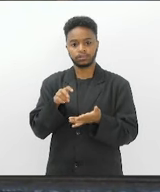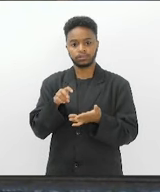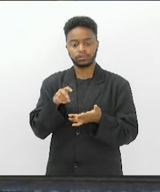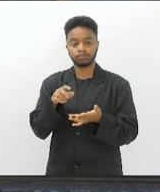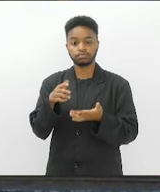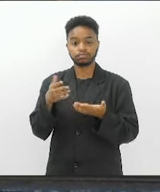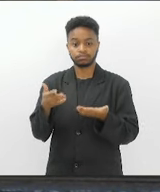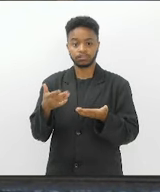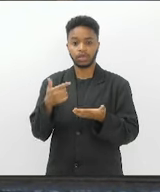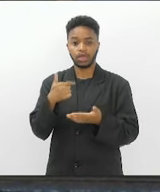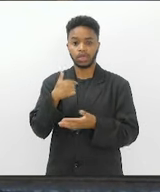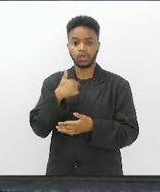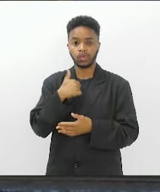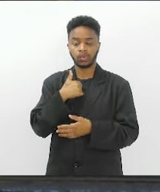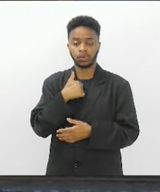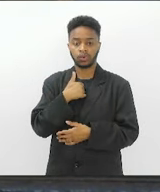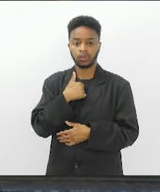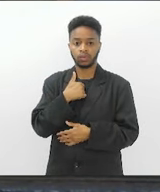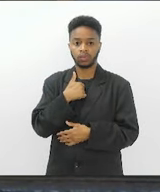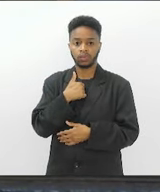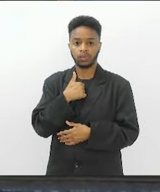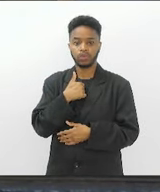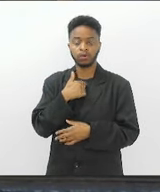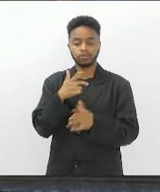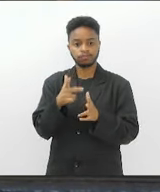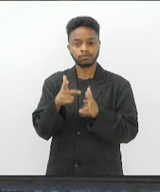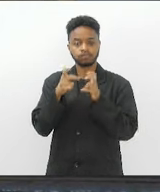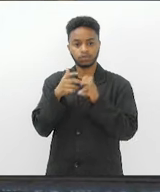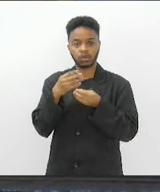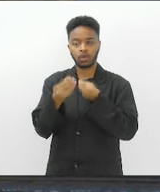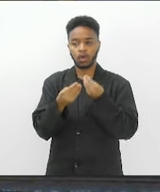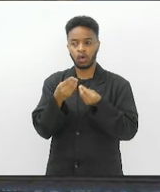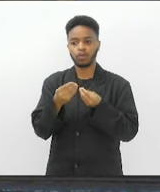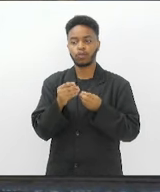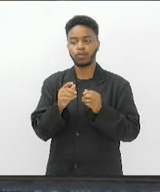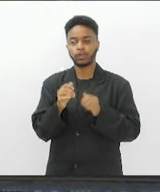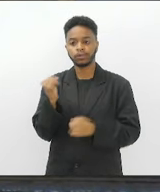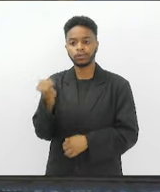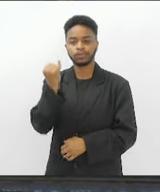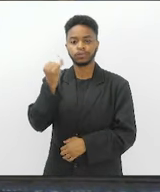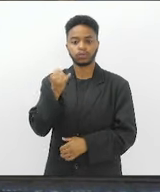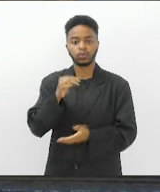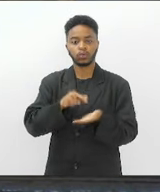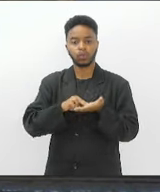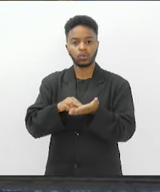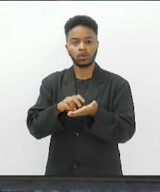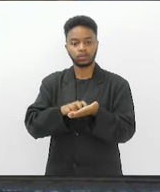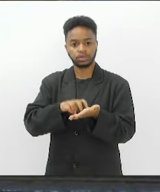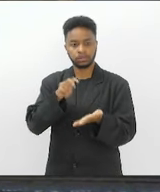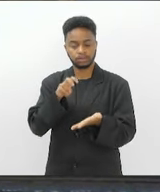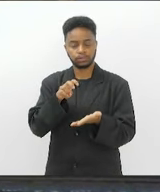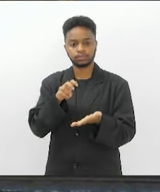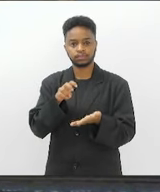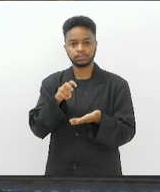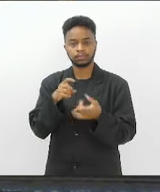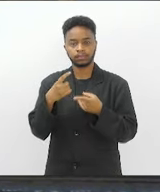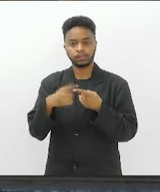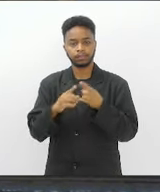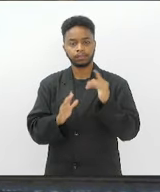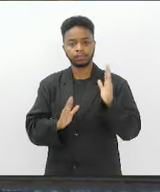provei da força do Correio do Amanhã, quando, numa